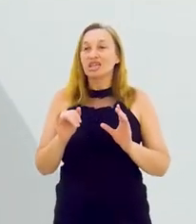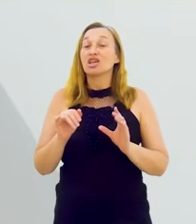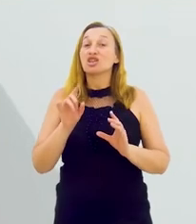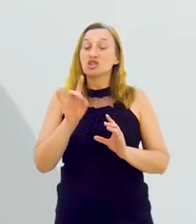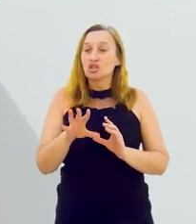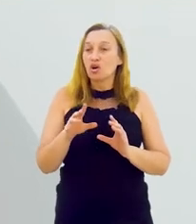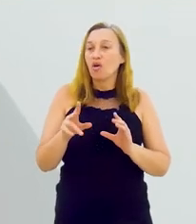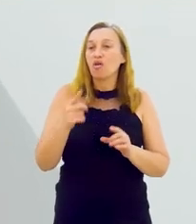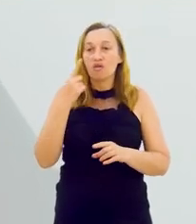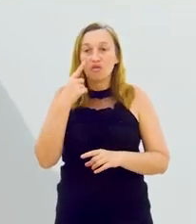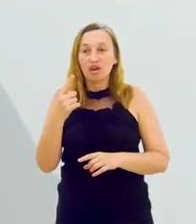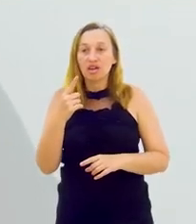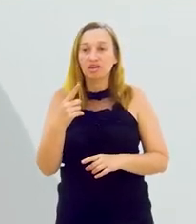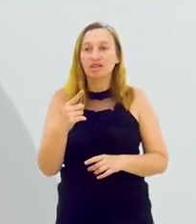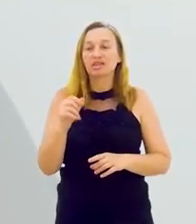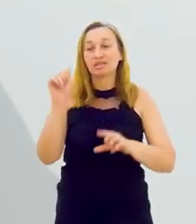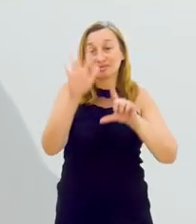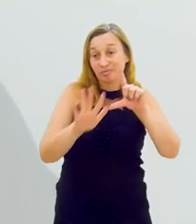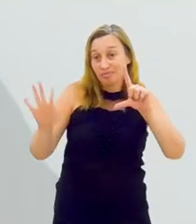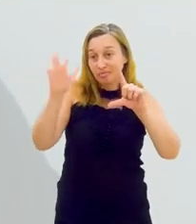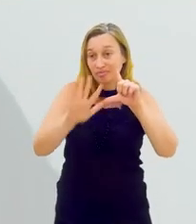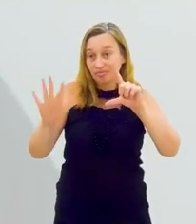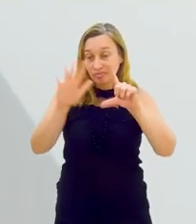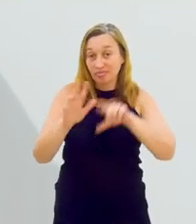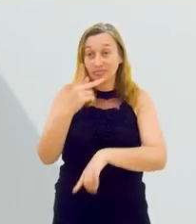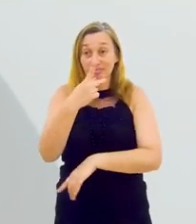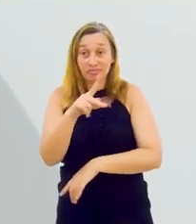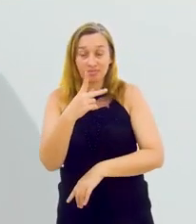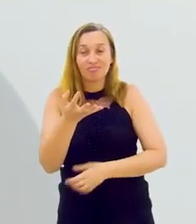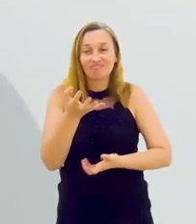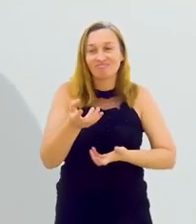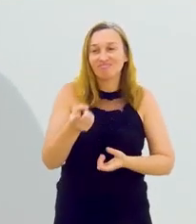podcast. É só procurar nas plataformas preferidas